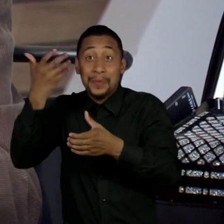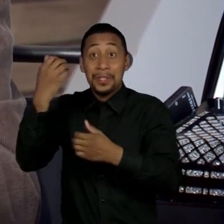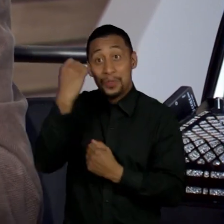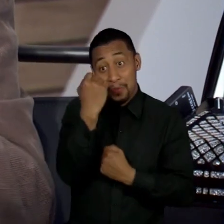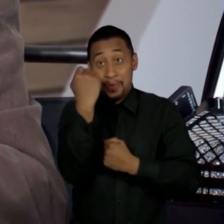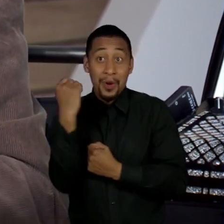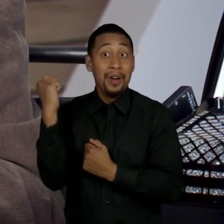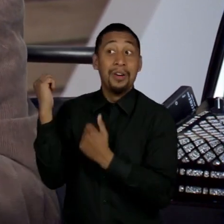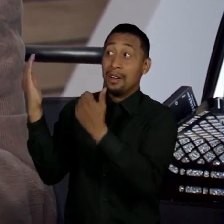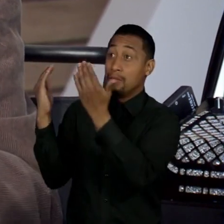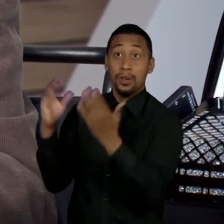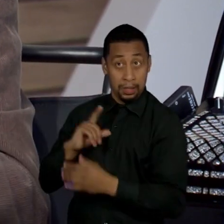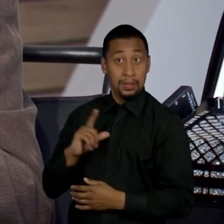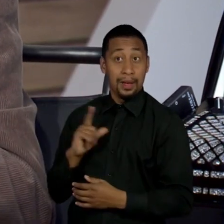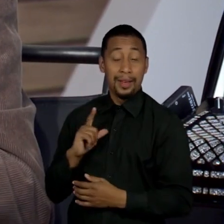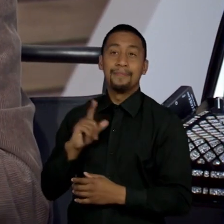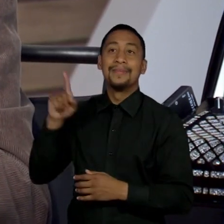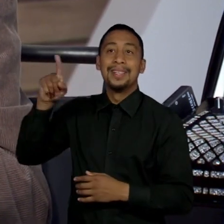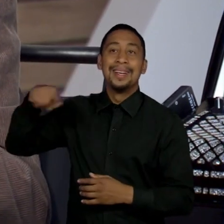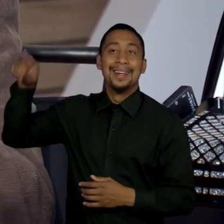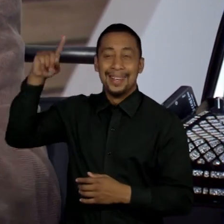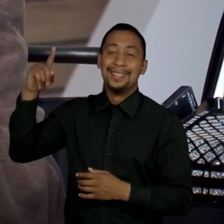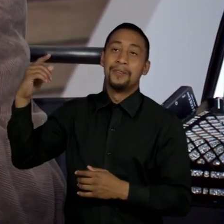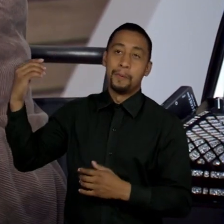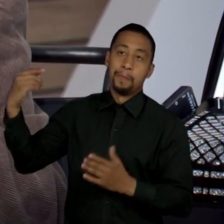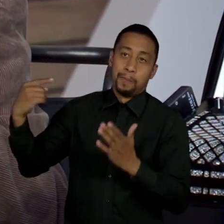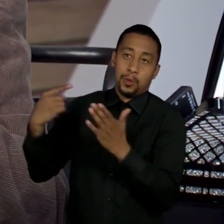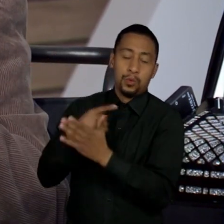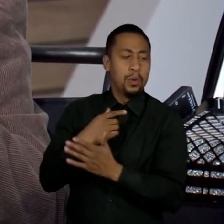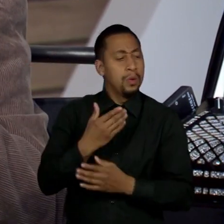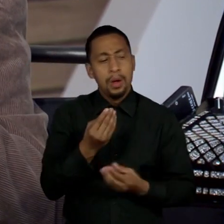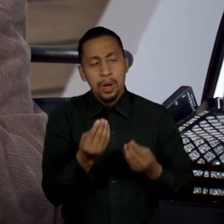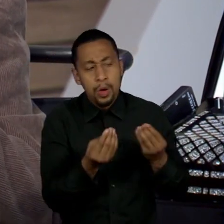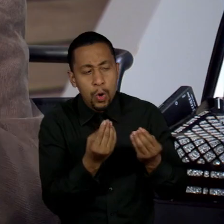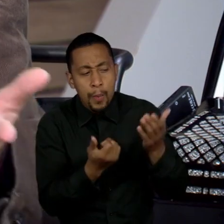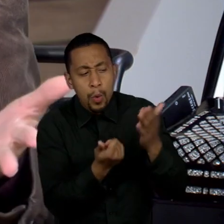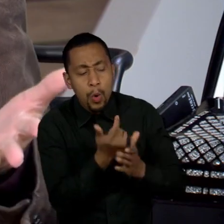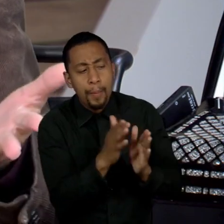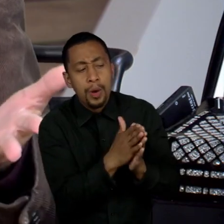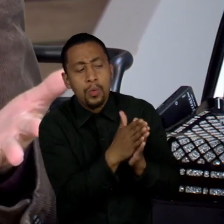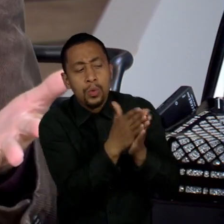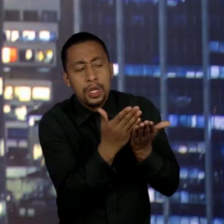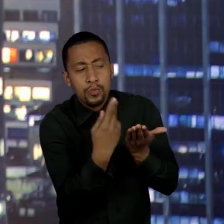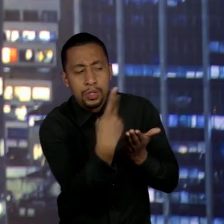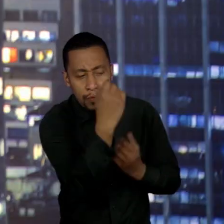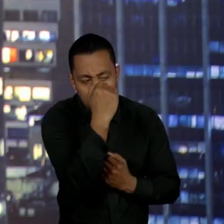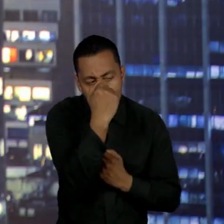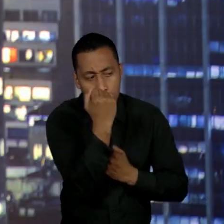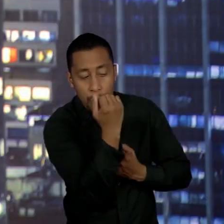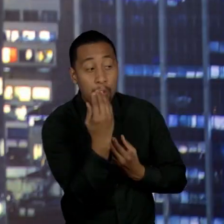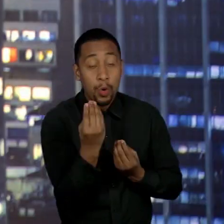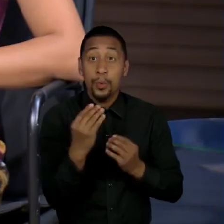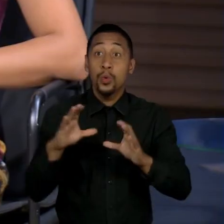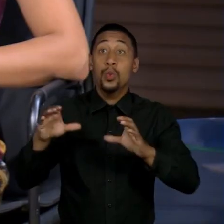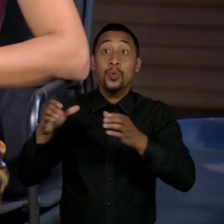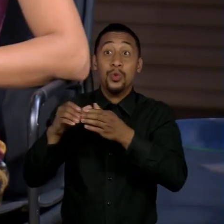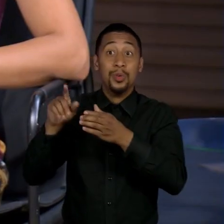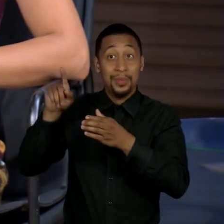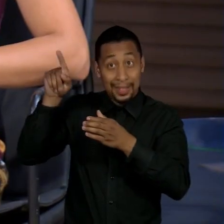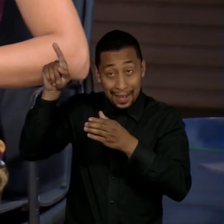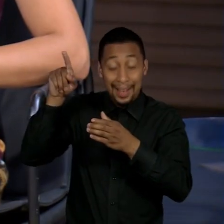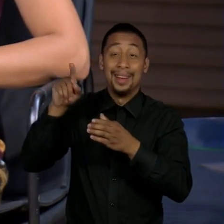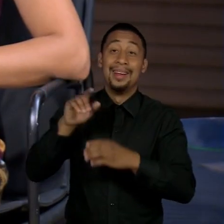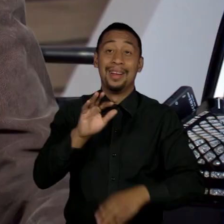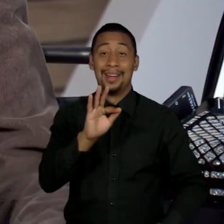como comprar um dos meus livros sobre o forró de uma banda da Finlândia. Veja bem, isso é interessante, né? Isso